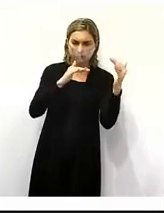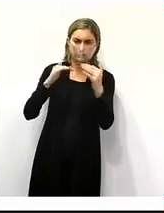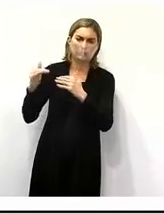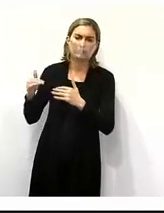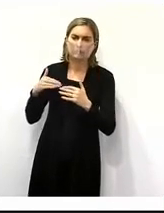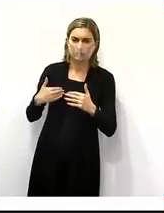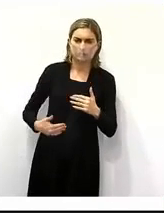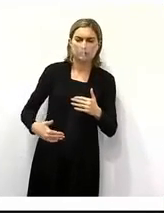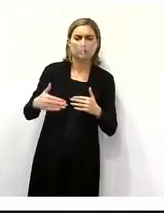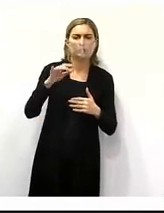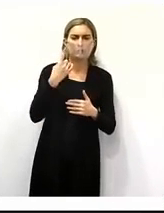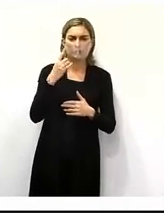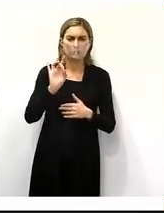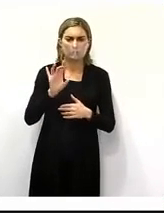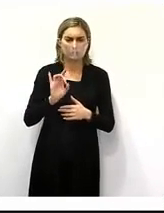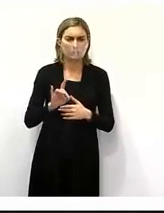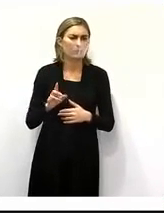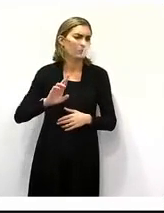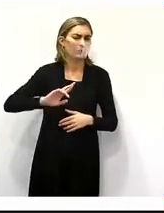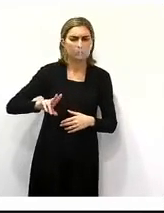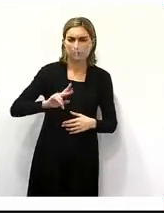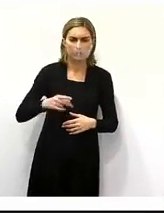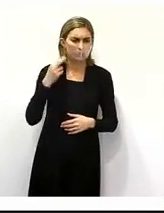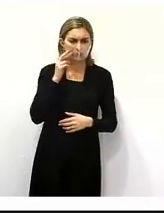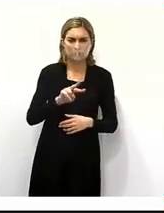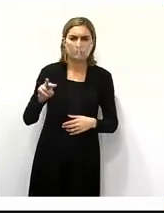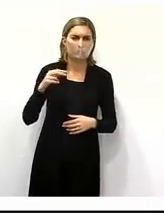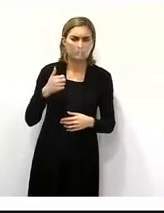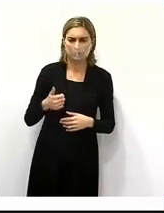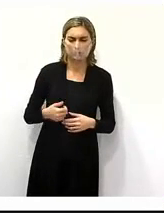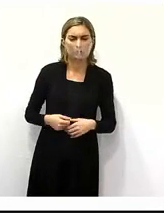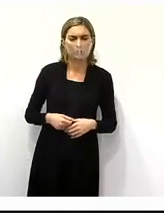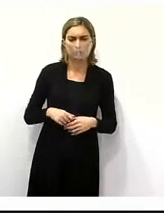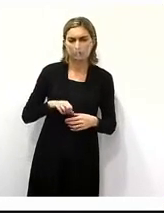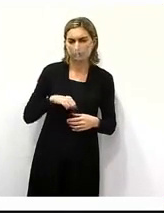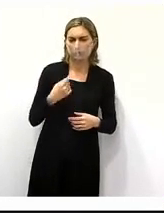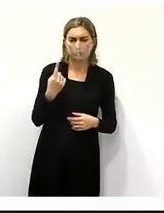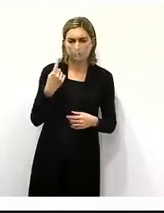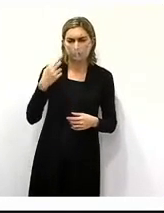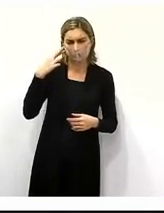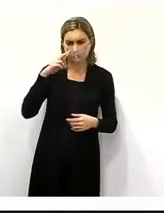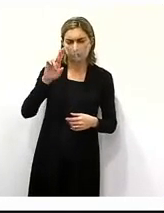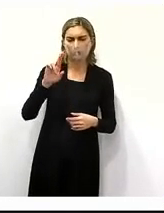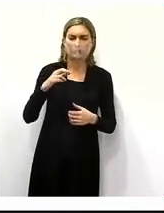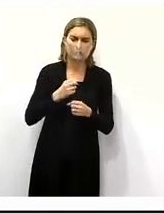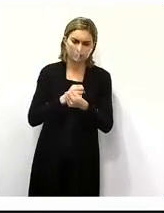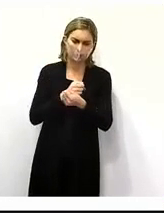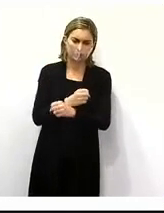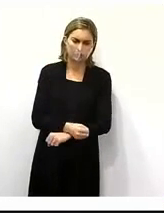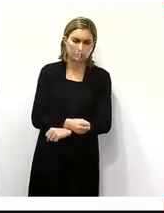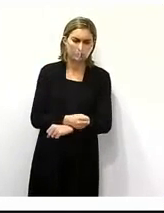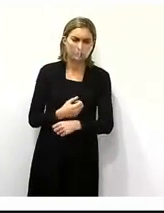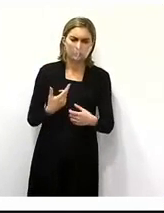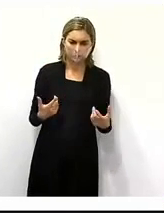submetidos sucessivamente a um só, e não verei nisso senão um senhor e escravos,